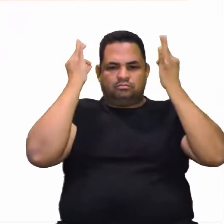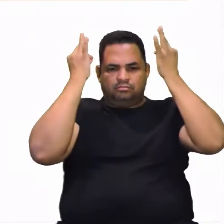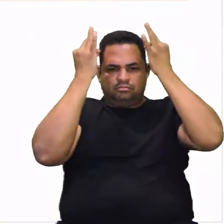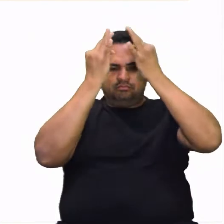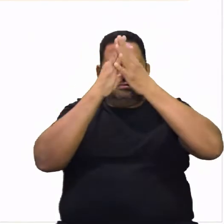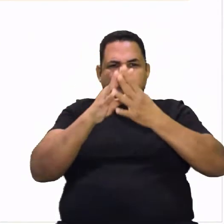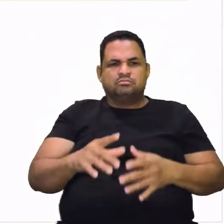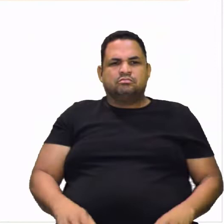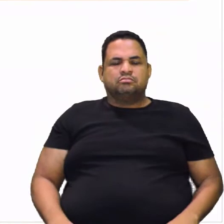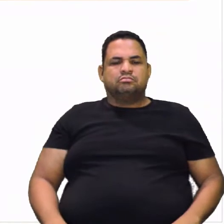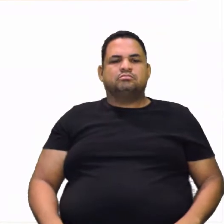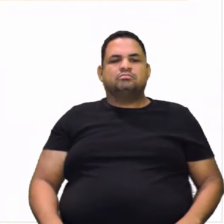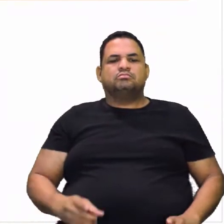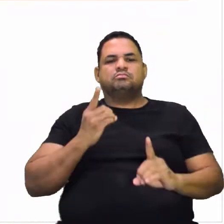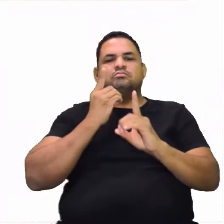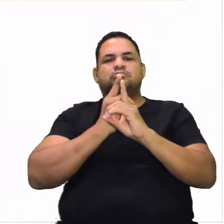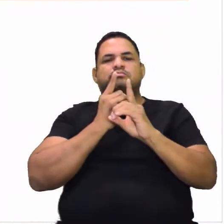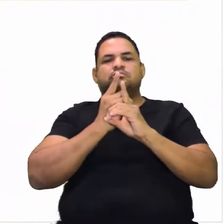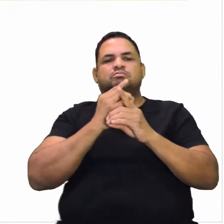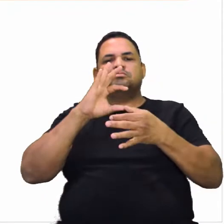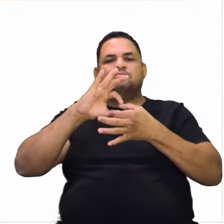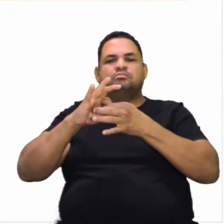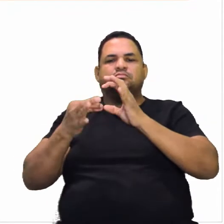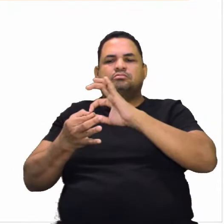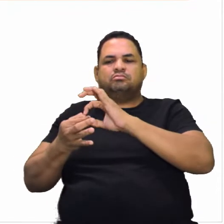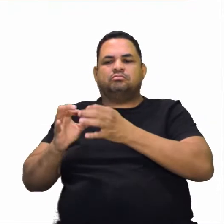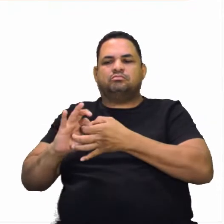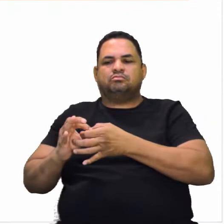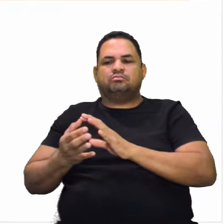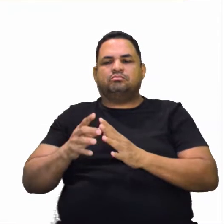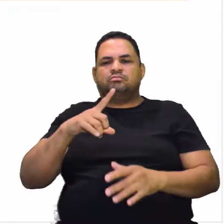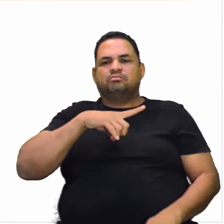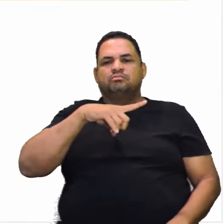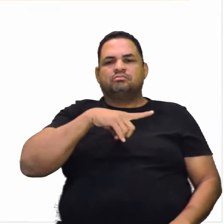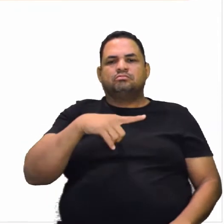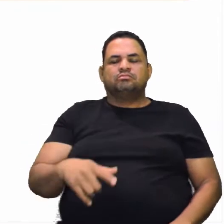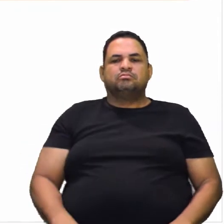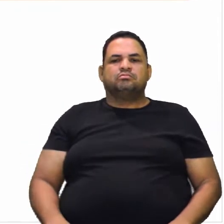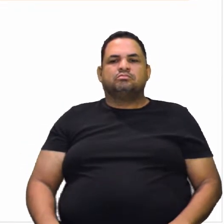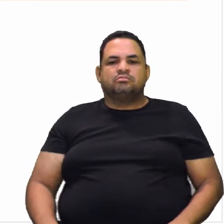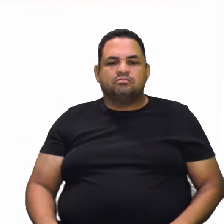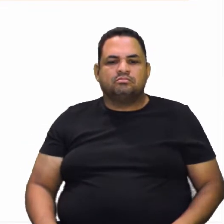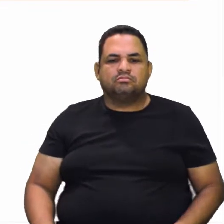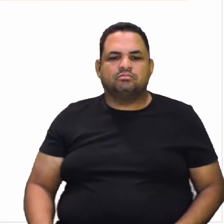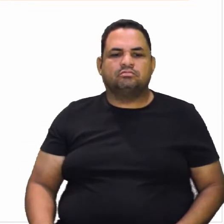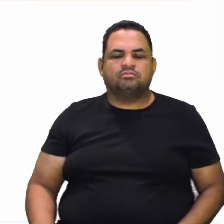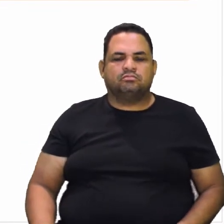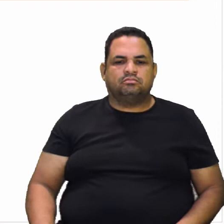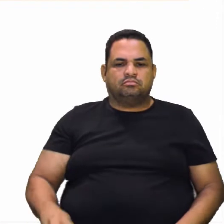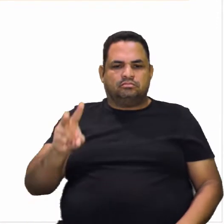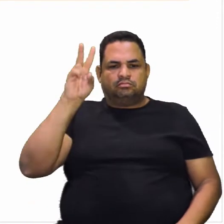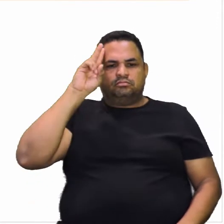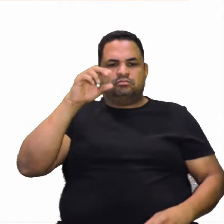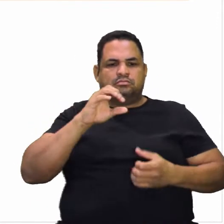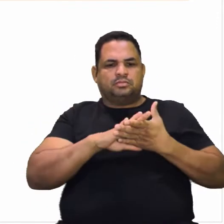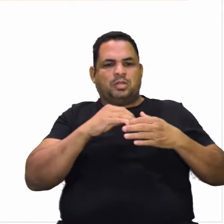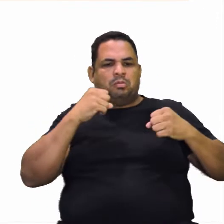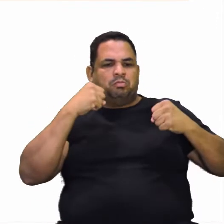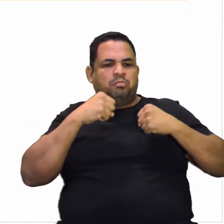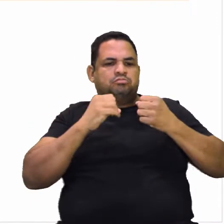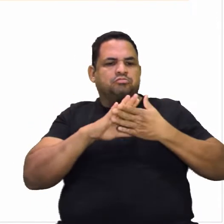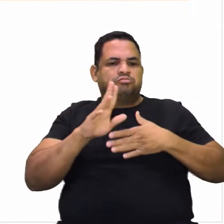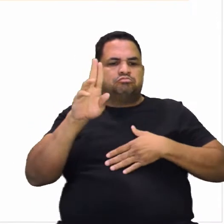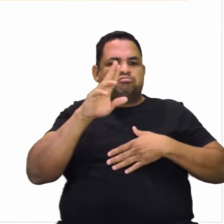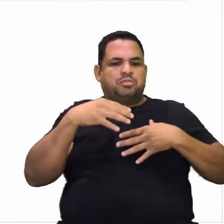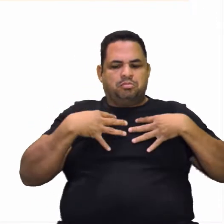que nós nos deparamos com os Jogos Olímpicos. Olha a imagem dos Jogos Olímpicos. Lembrando que os lutadores eles lutavam nu